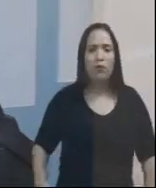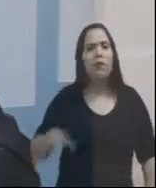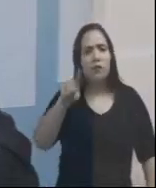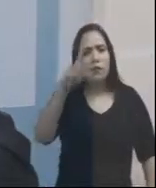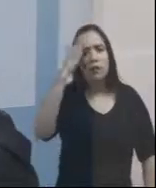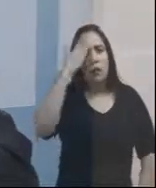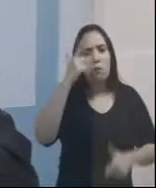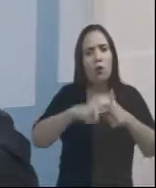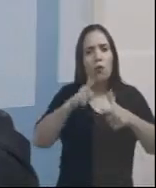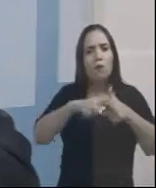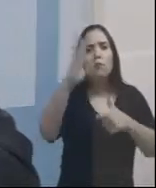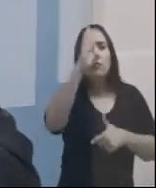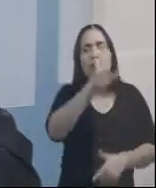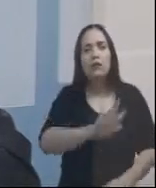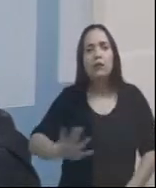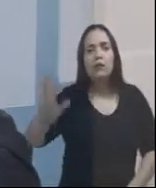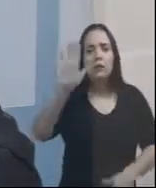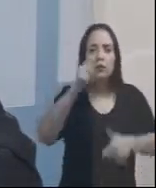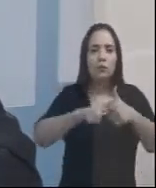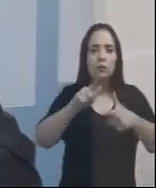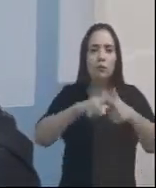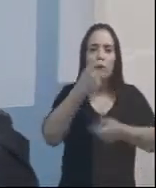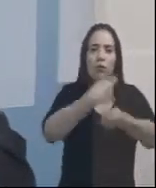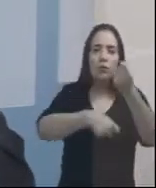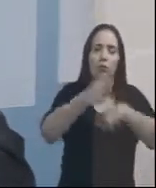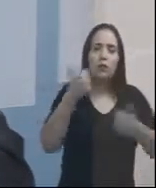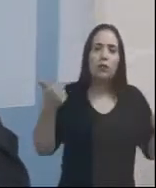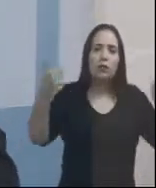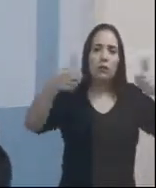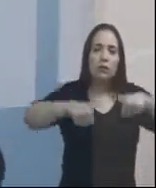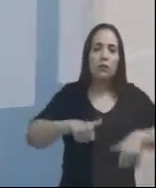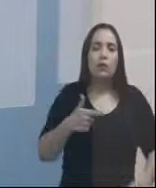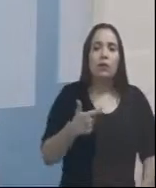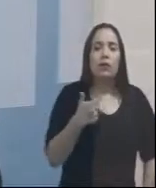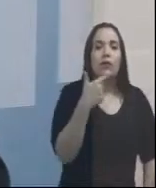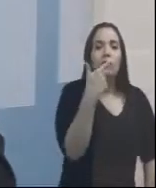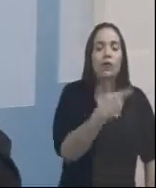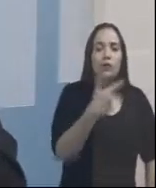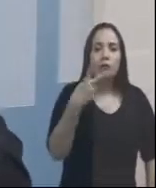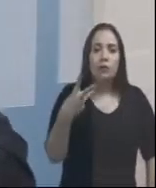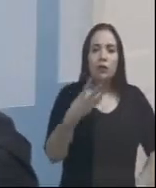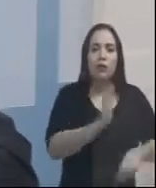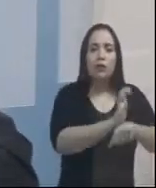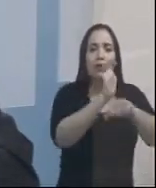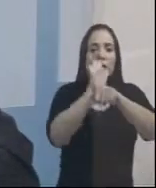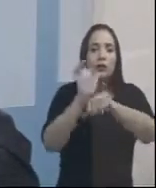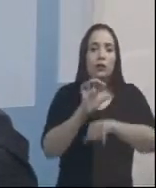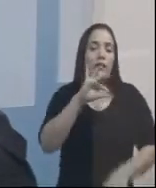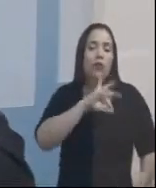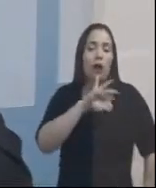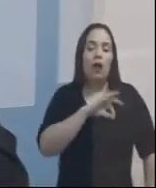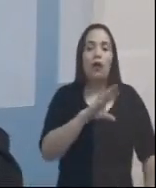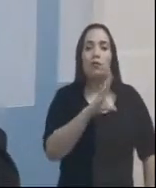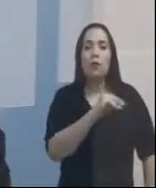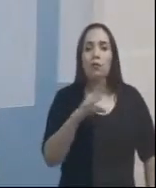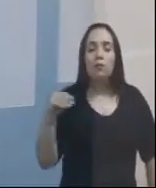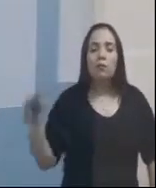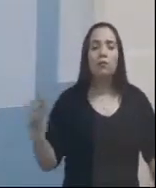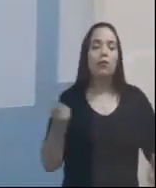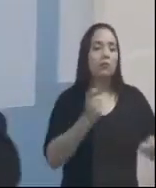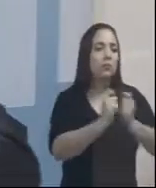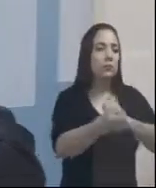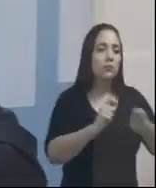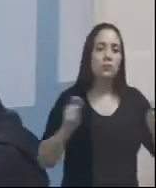numa recessão absoluta, falta de dinheiro, 23 estados do país atrasa algum tipo de pagamento, ou